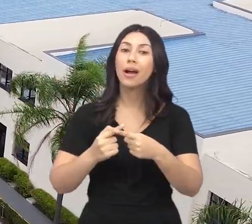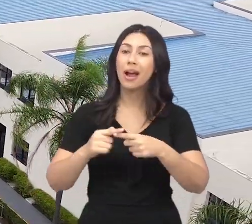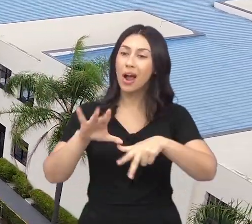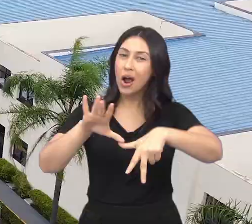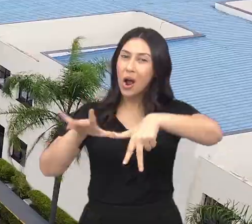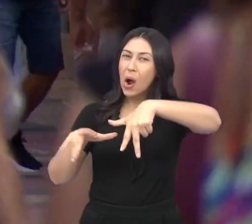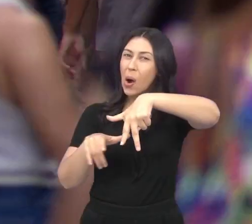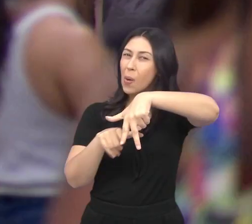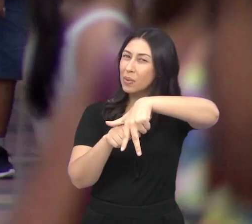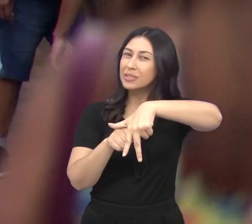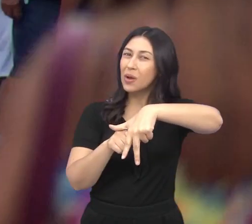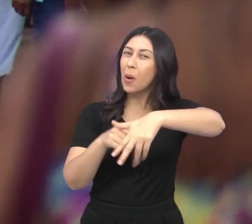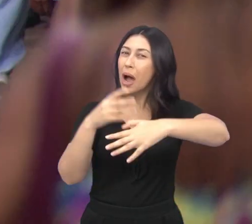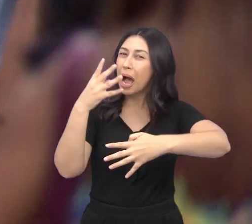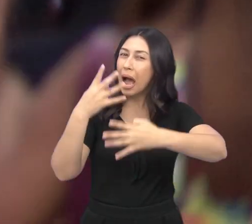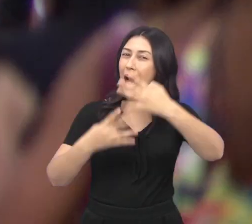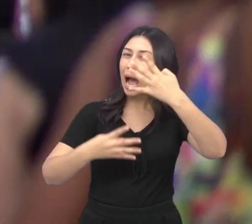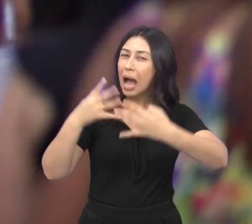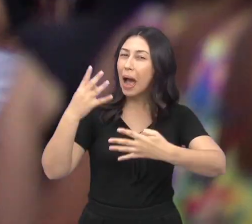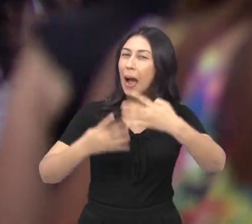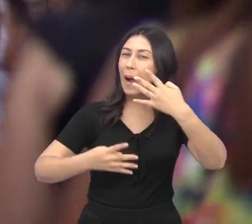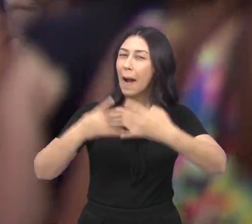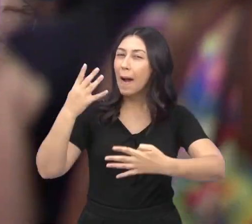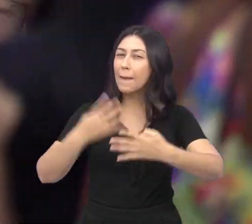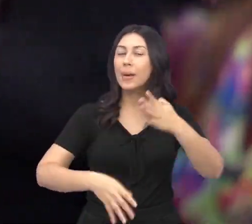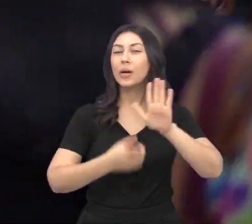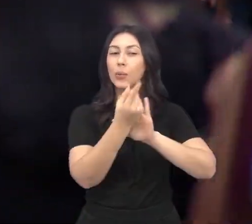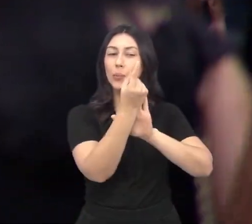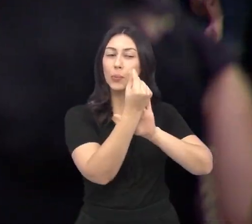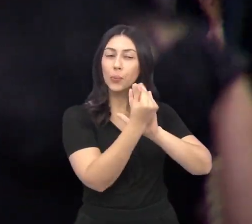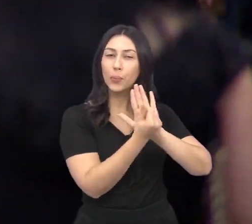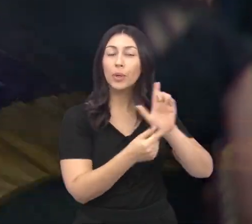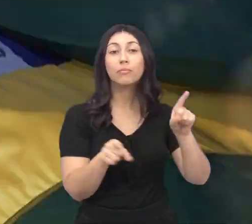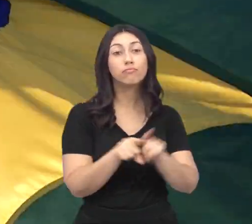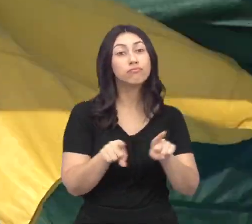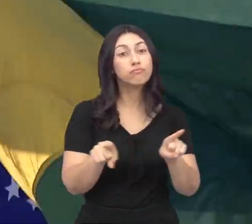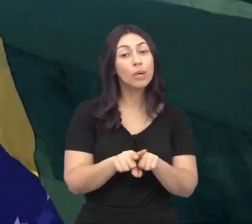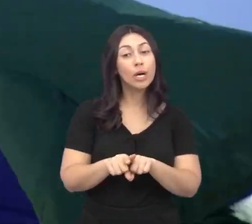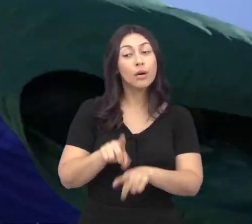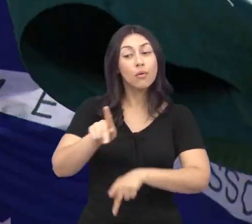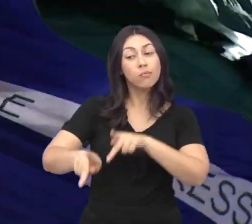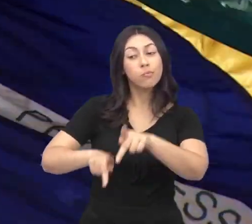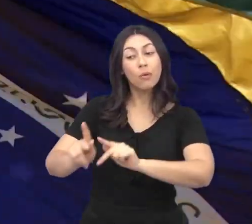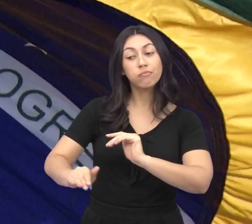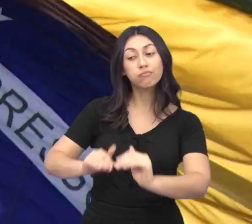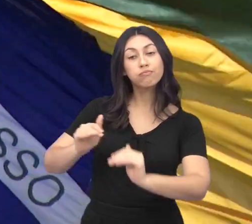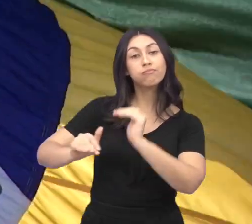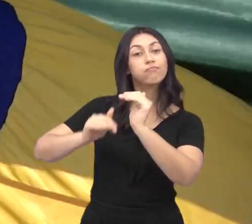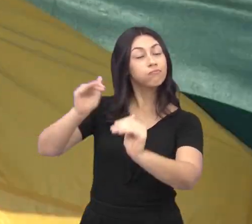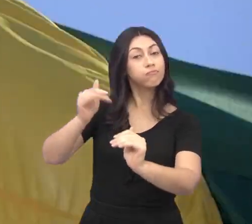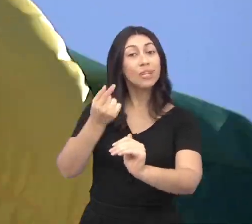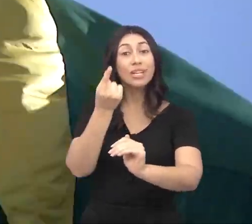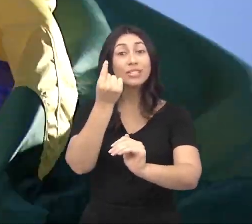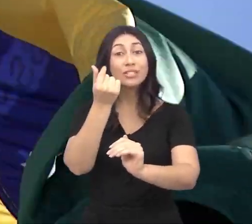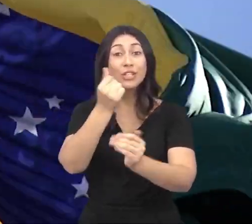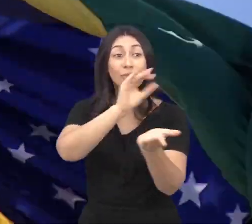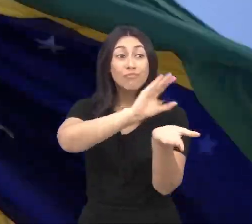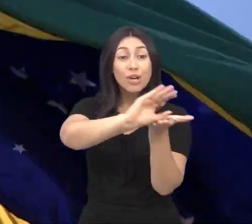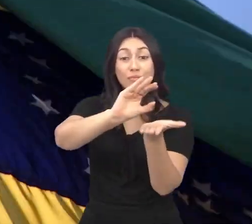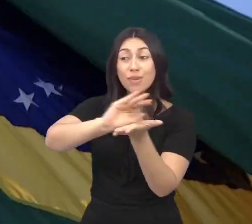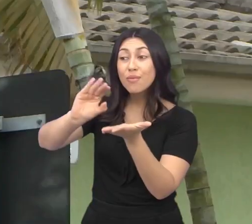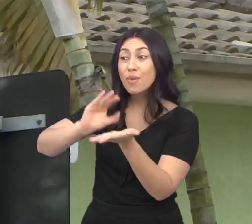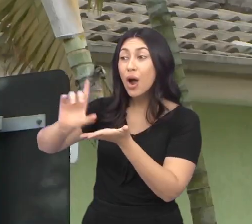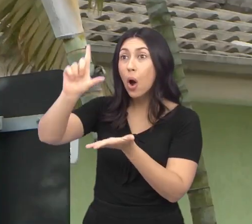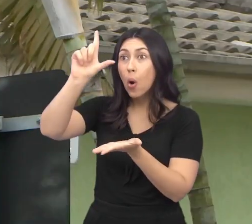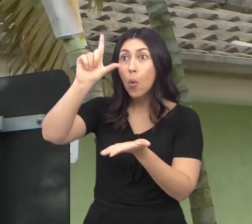setores públicos e privados provocam impactos no orçamento e no desenvolvimento de uma nação, com menos recursos